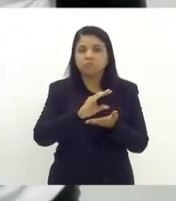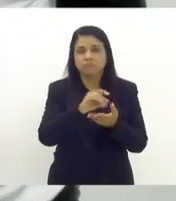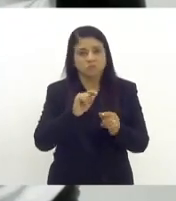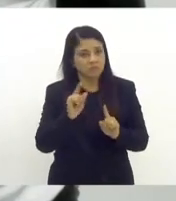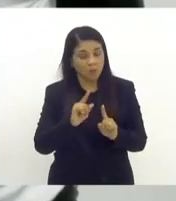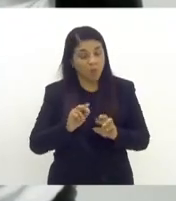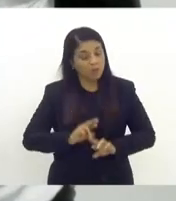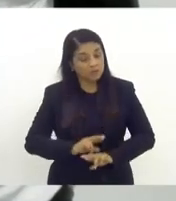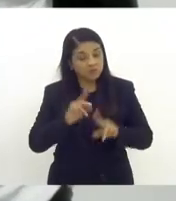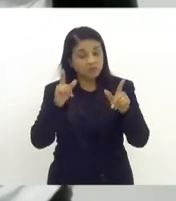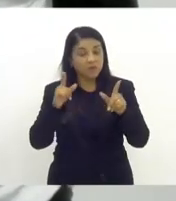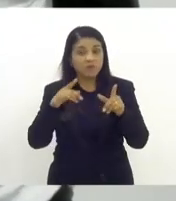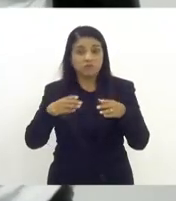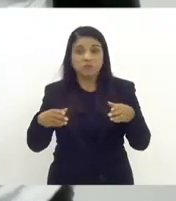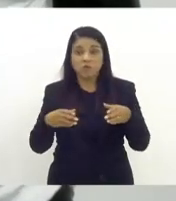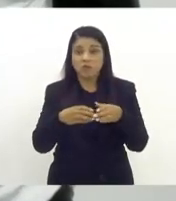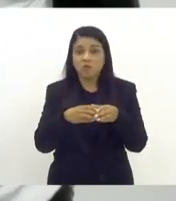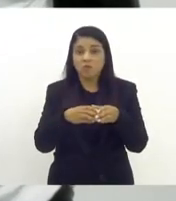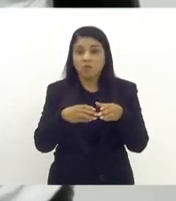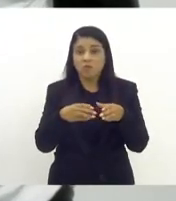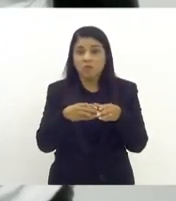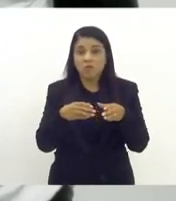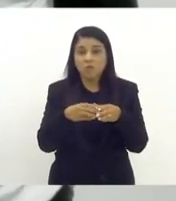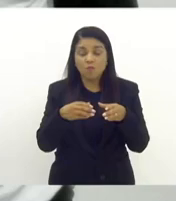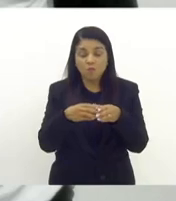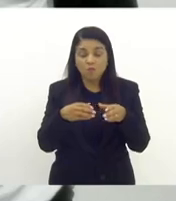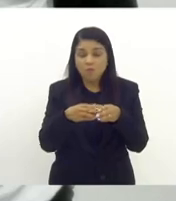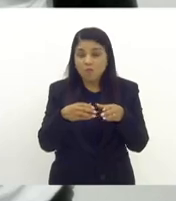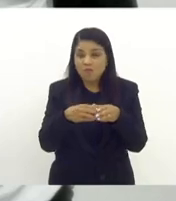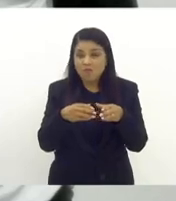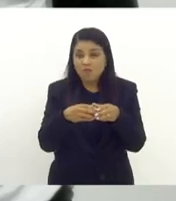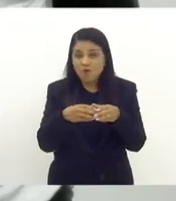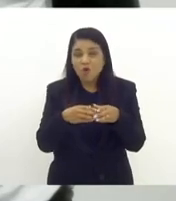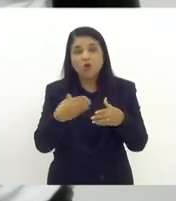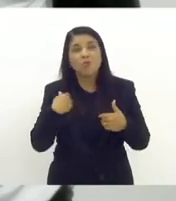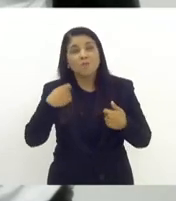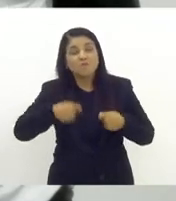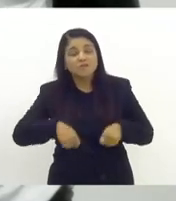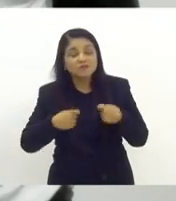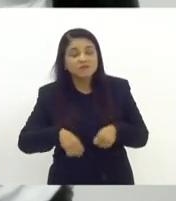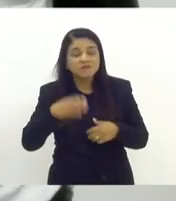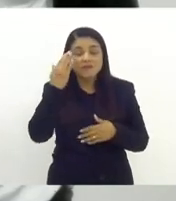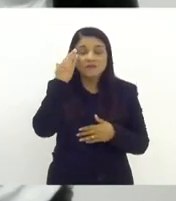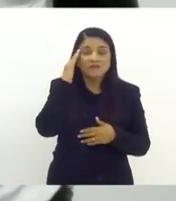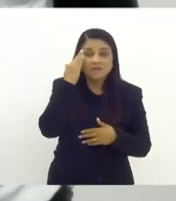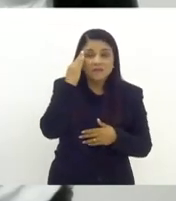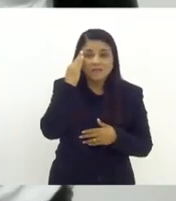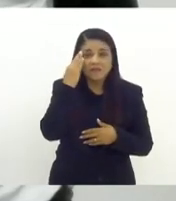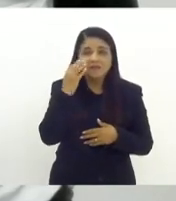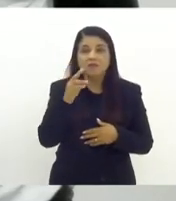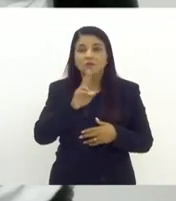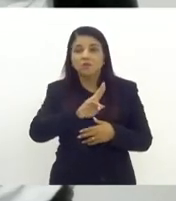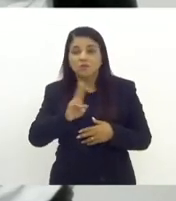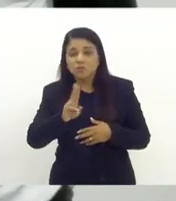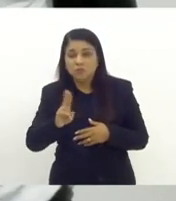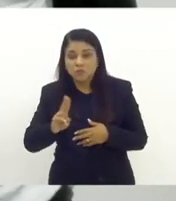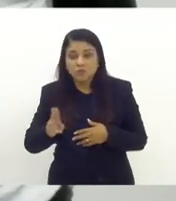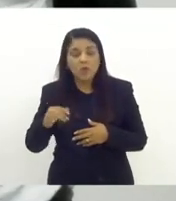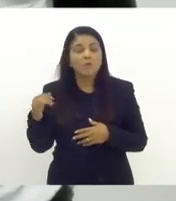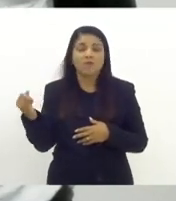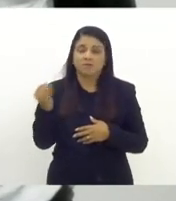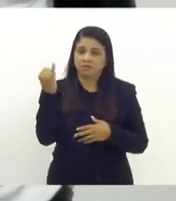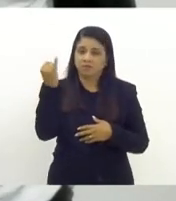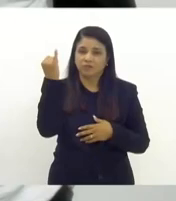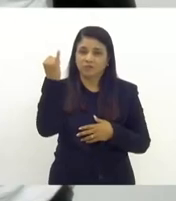absolutamente elege nada contra né mas a gente realmente precisa entender isso e essa nominação Ela é super importante porque